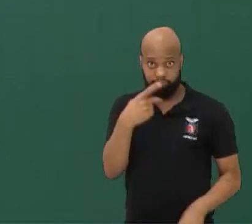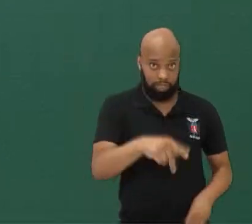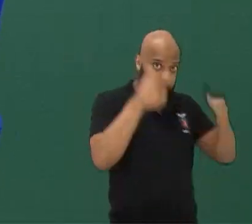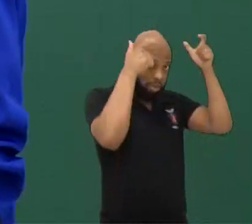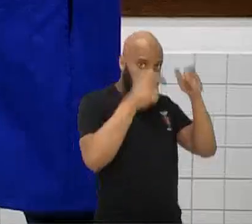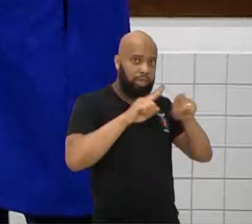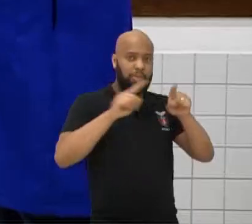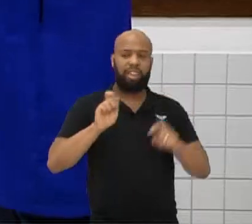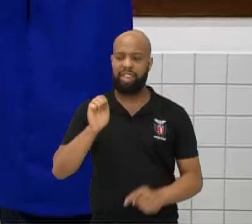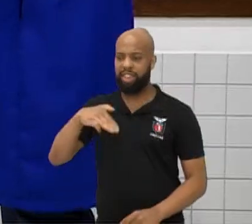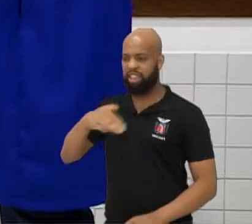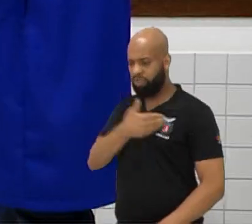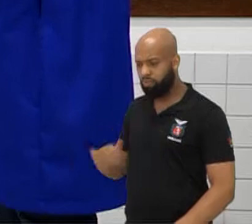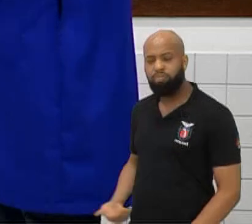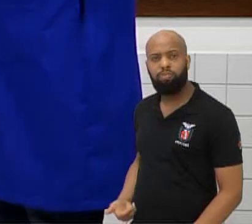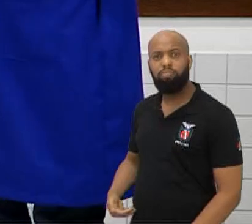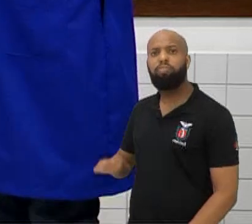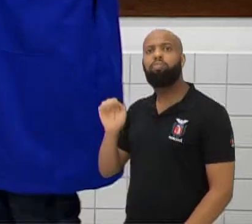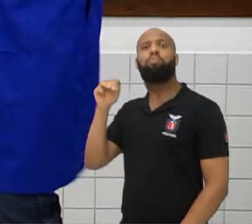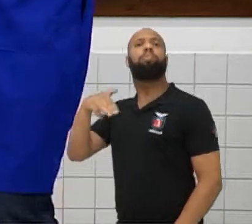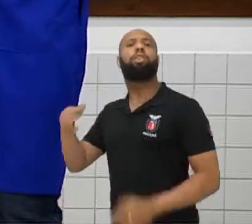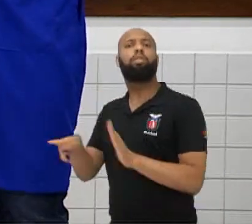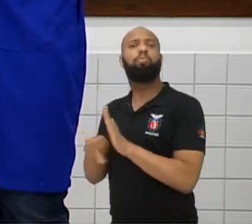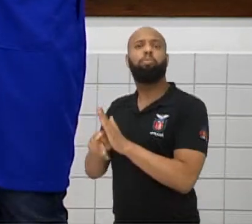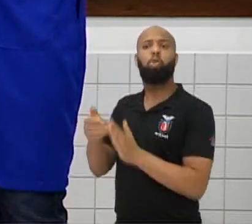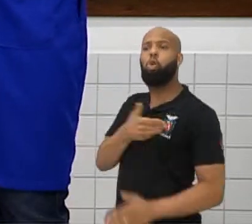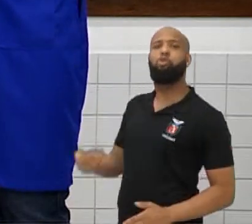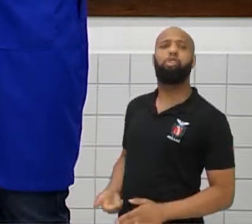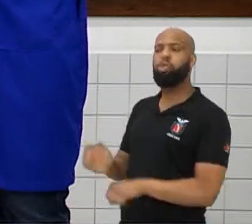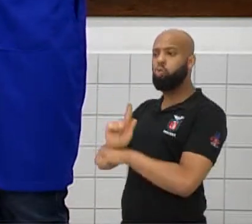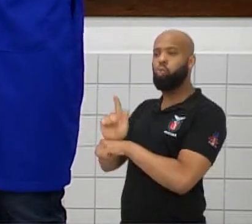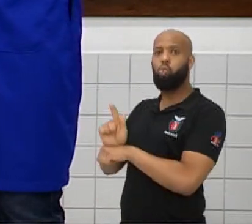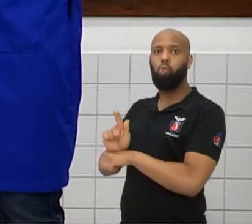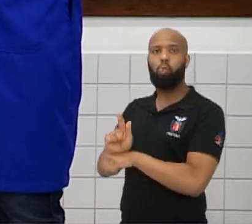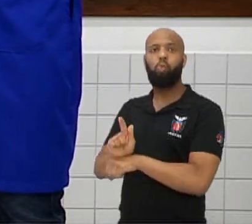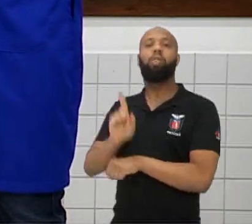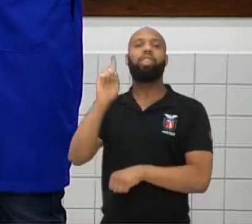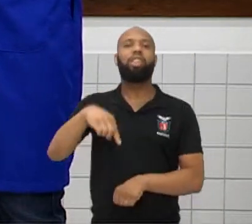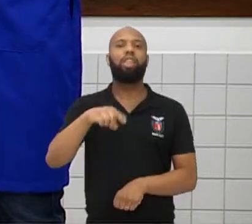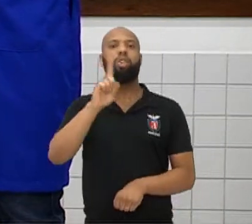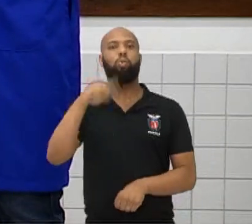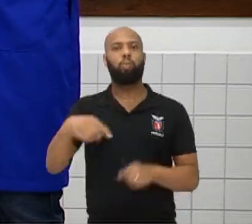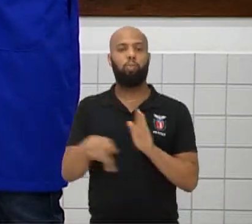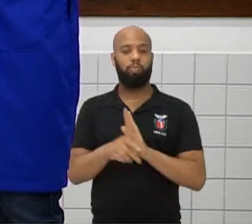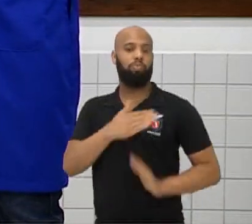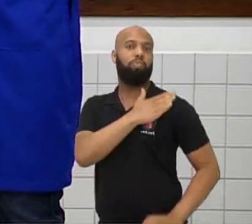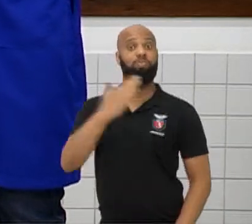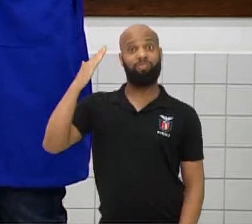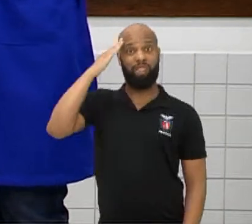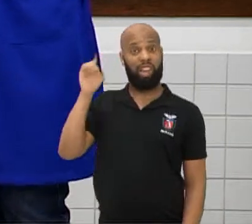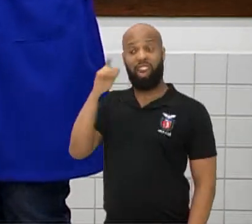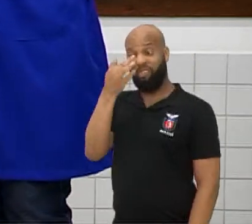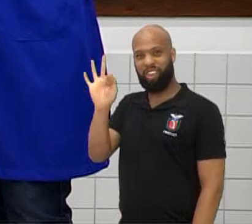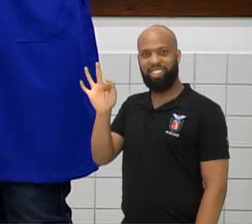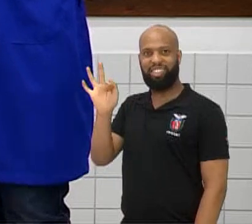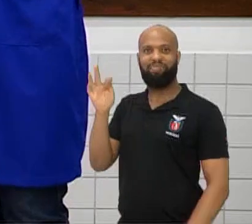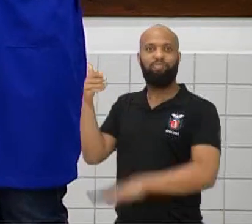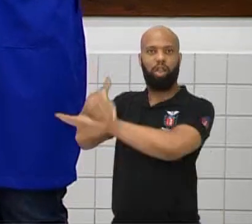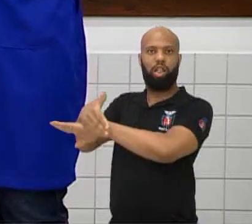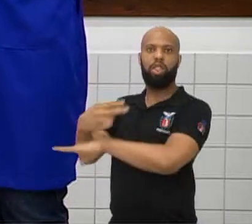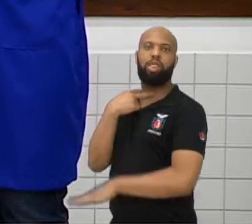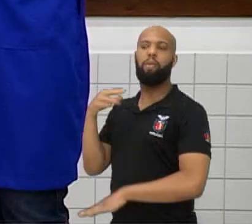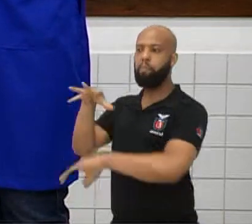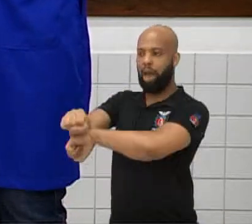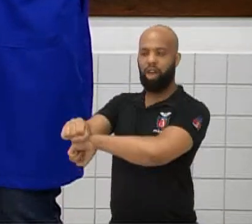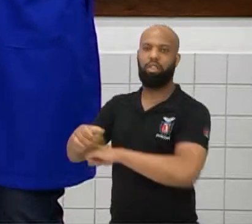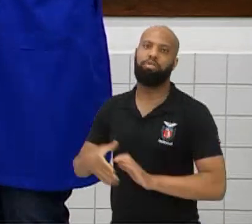no Brasil? Ela foi invadida pelo exército francês. Quem governou ali foi o coronel Junot, do exército francês. Prestou atenção